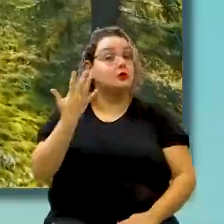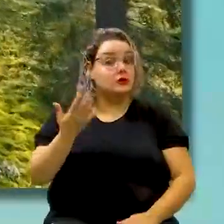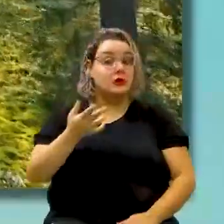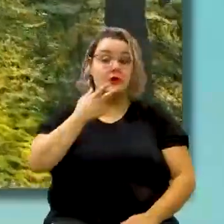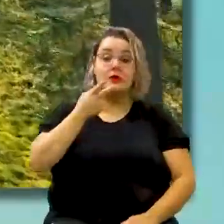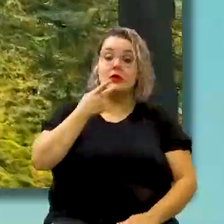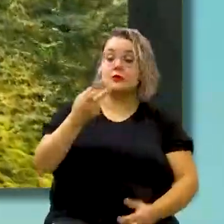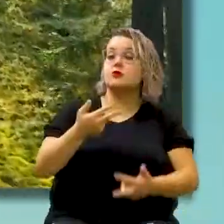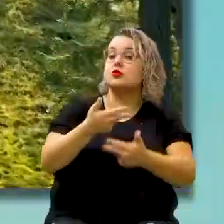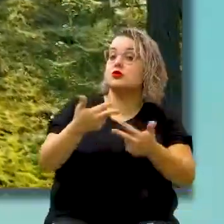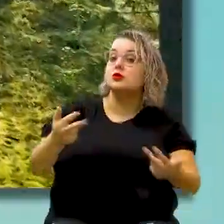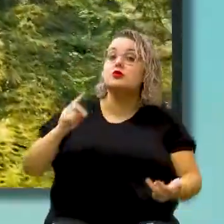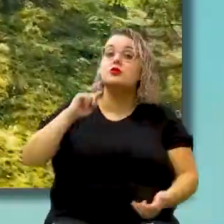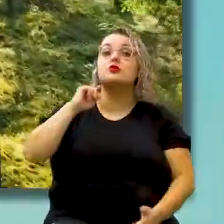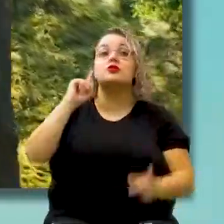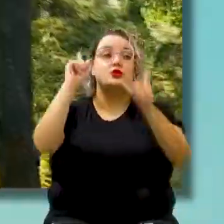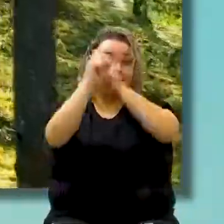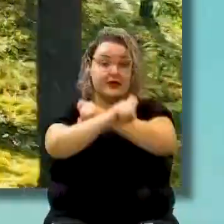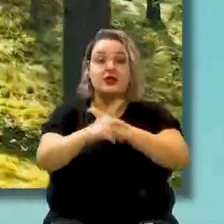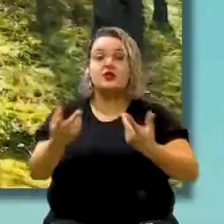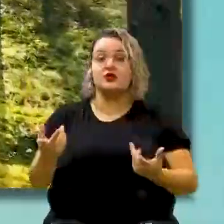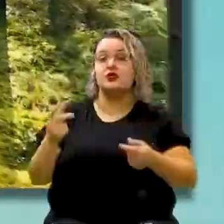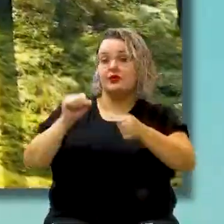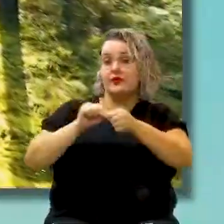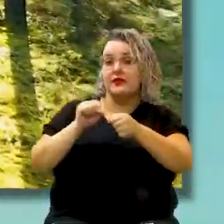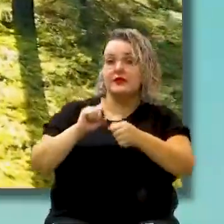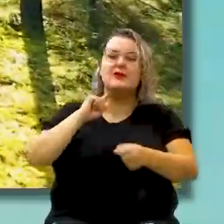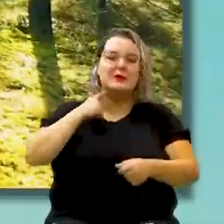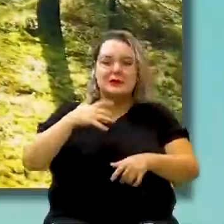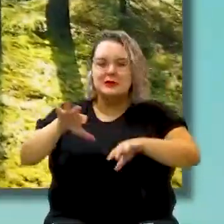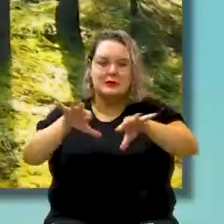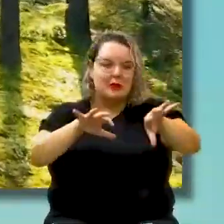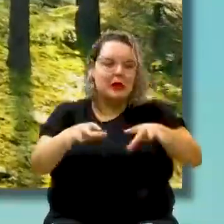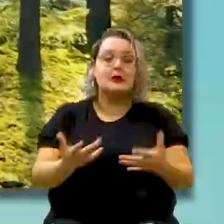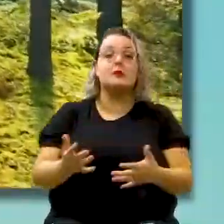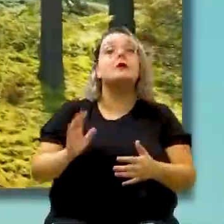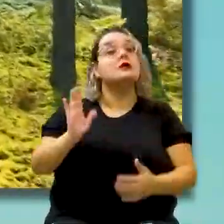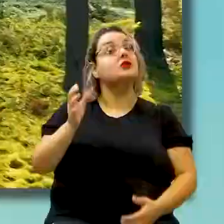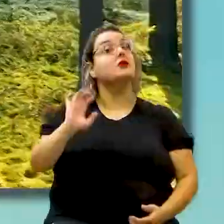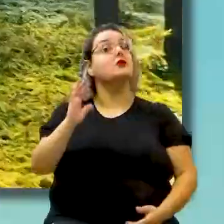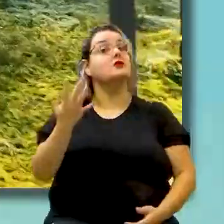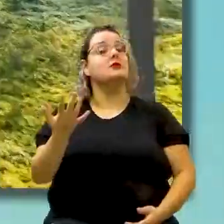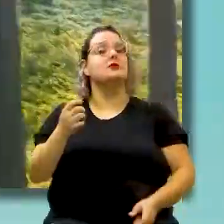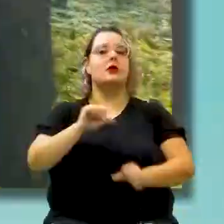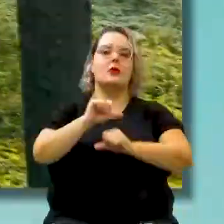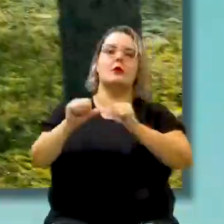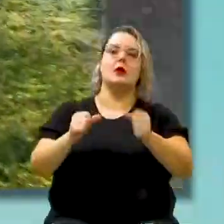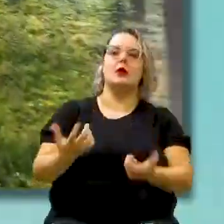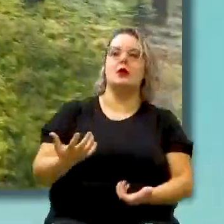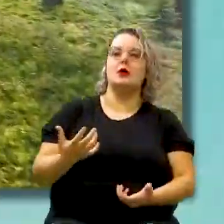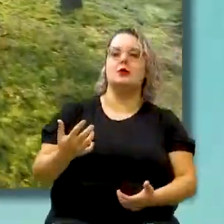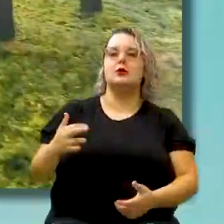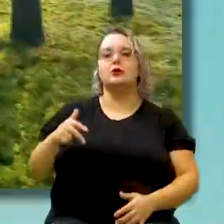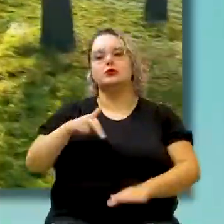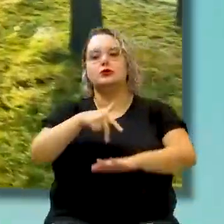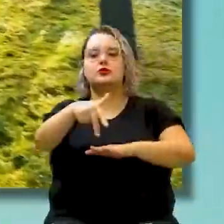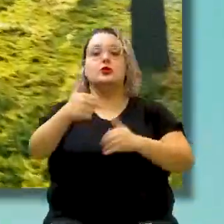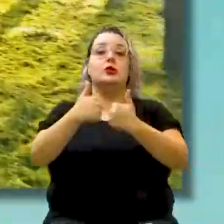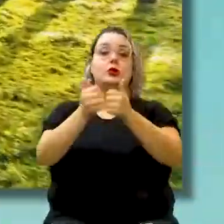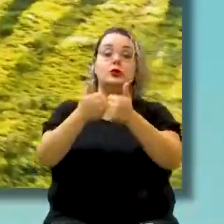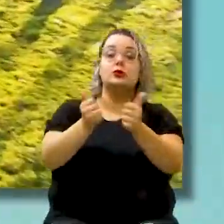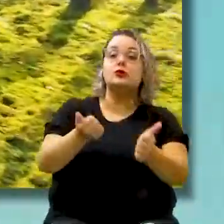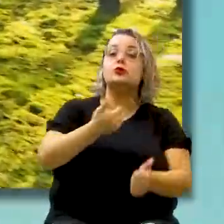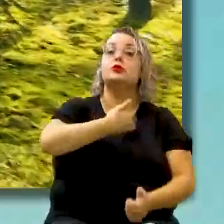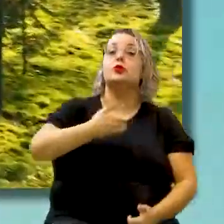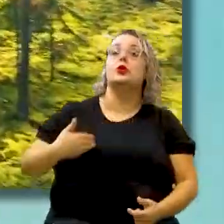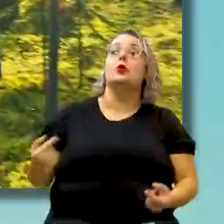vem acontecendo, a gente está falando de coisas que são difíceis de fazer, mas que são coisas que já estão acontecendo, né? Uma transformação no jeito de eu me deslocar,